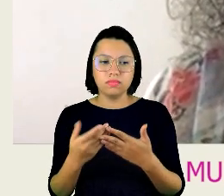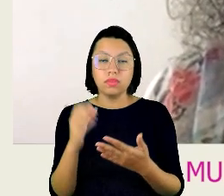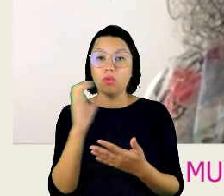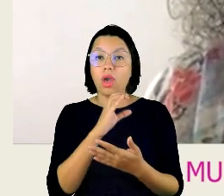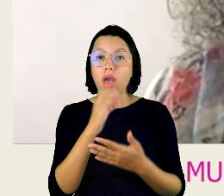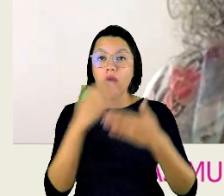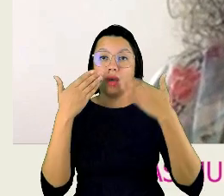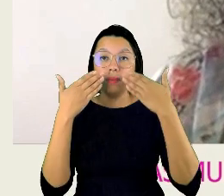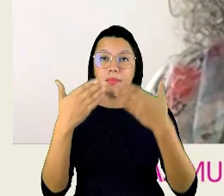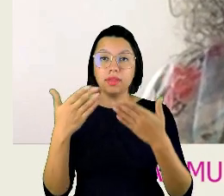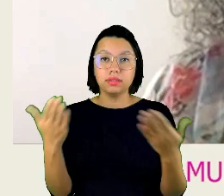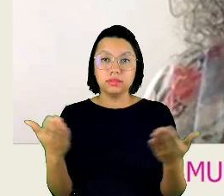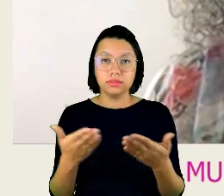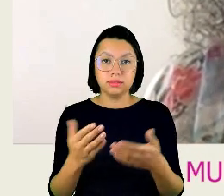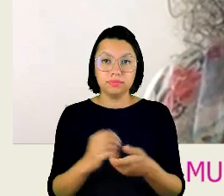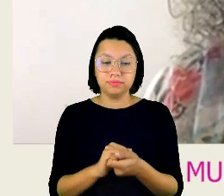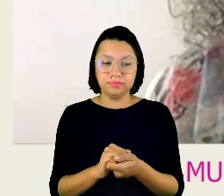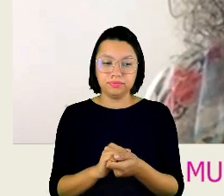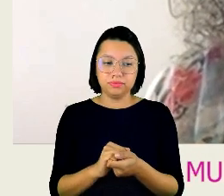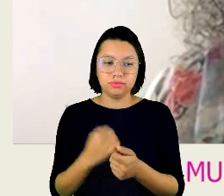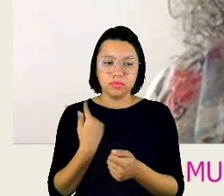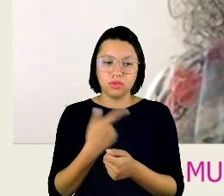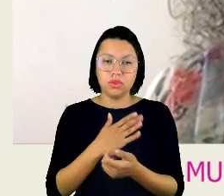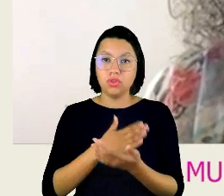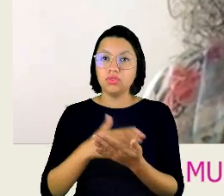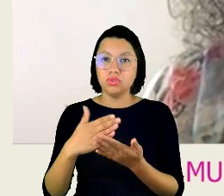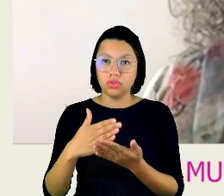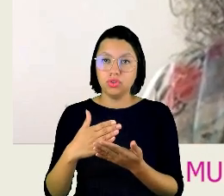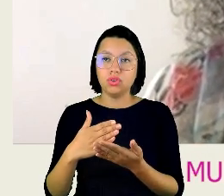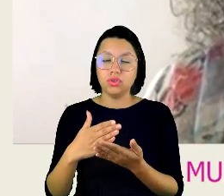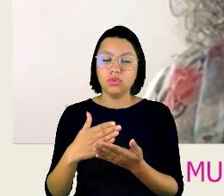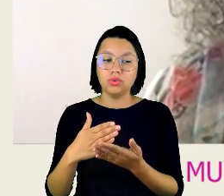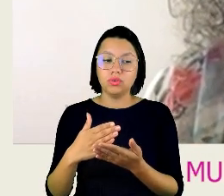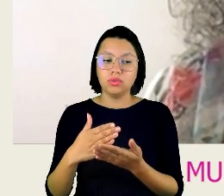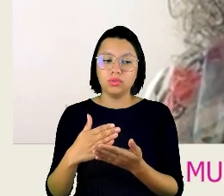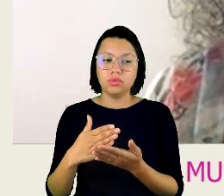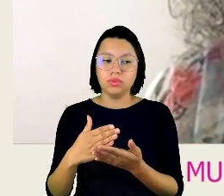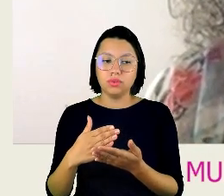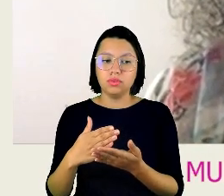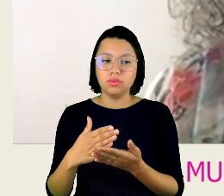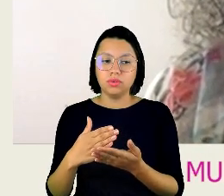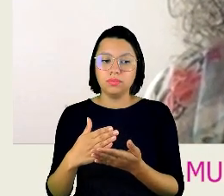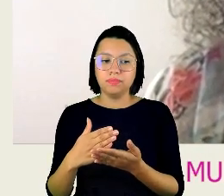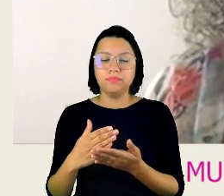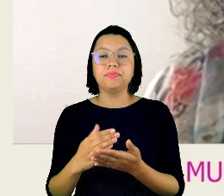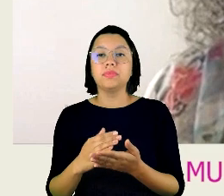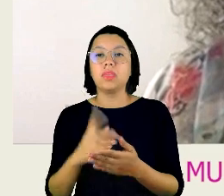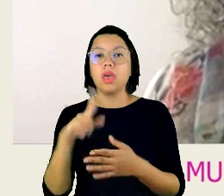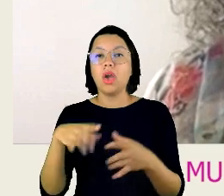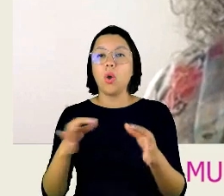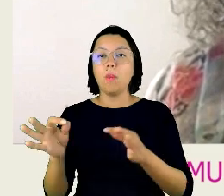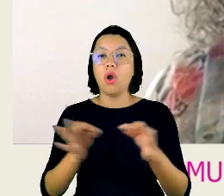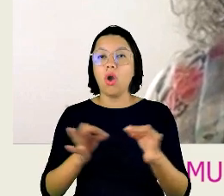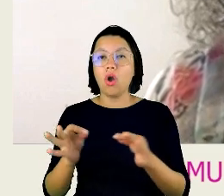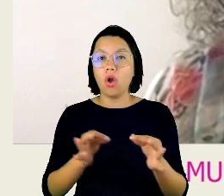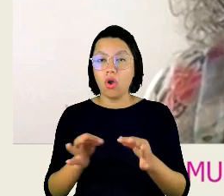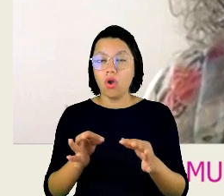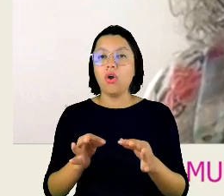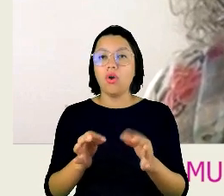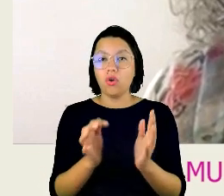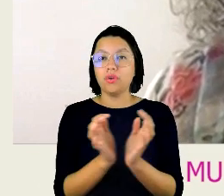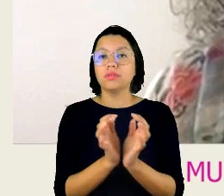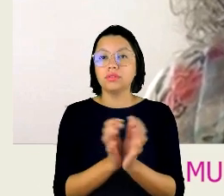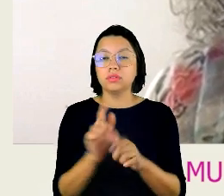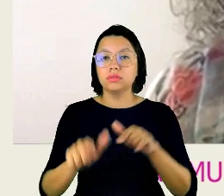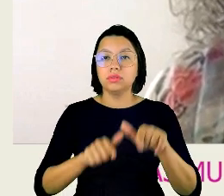rapidamente apresentar aqui a nossa iniciativa, então. A Think Olga e a Think Eva são uma organização que trabalha